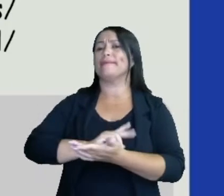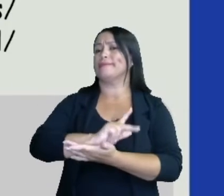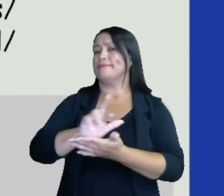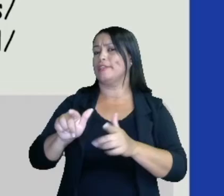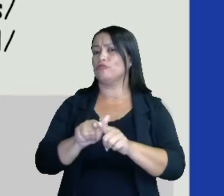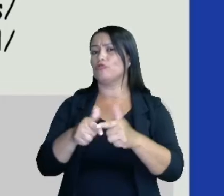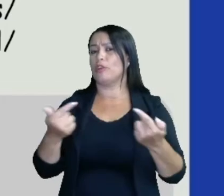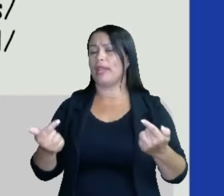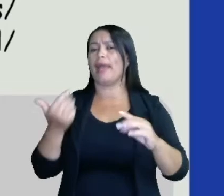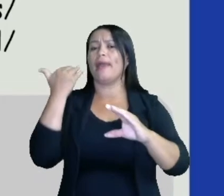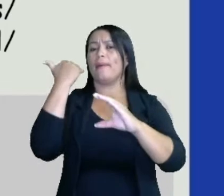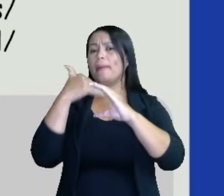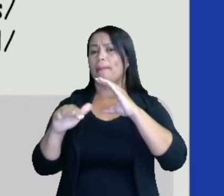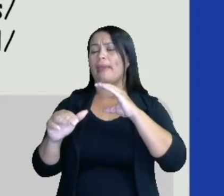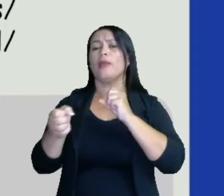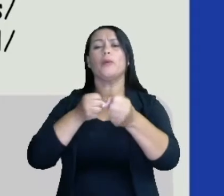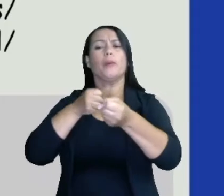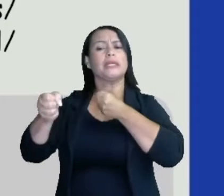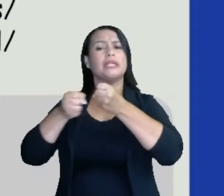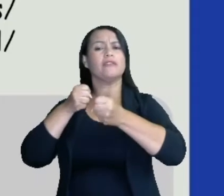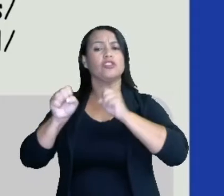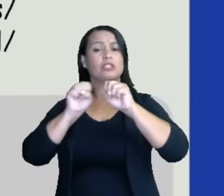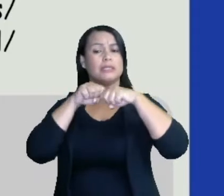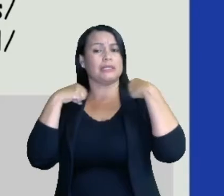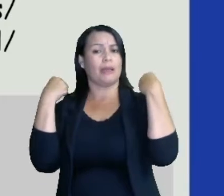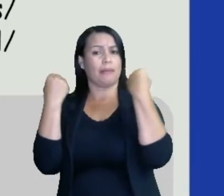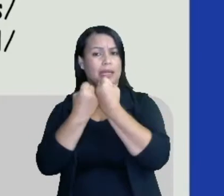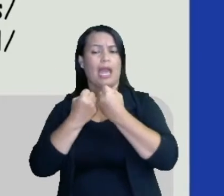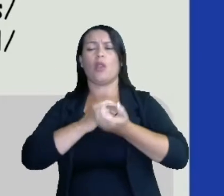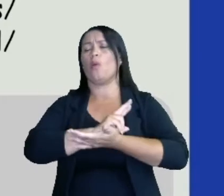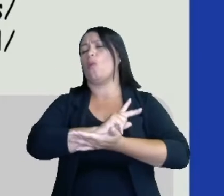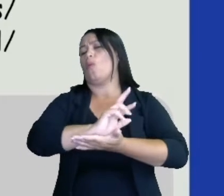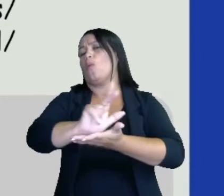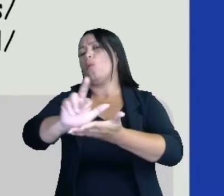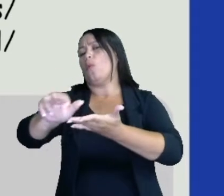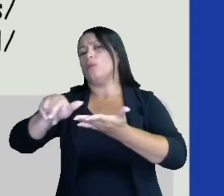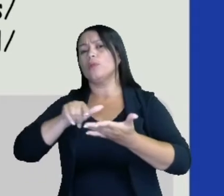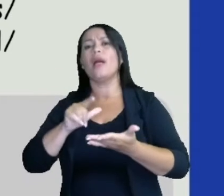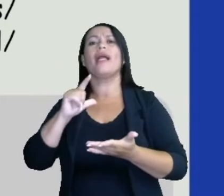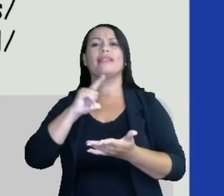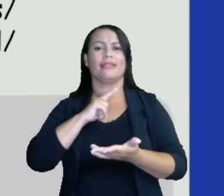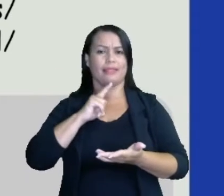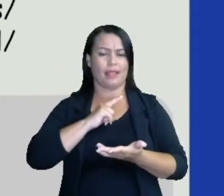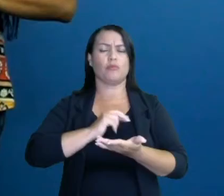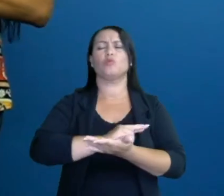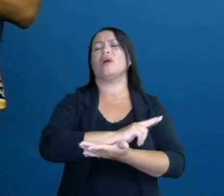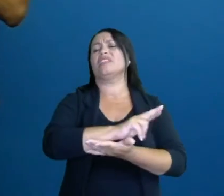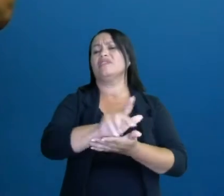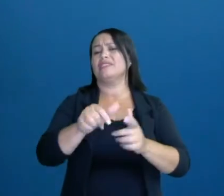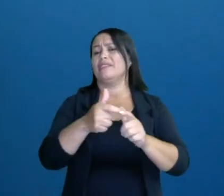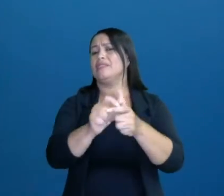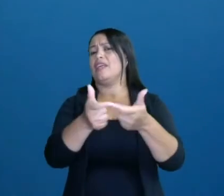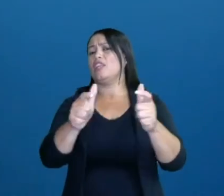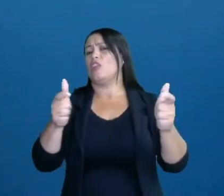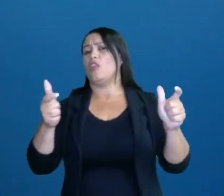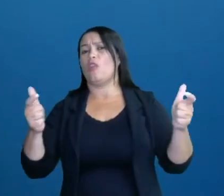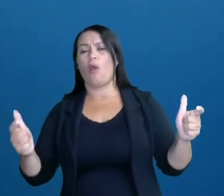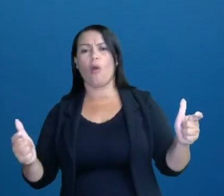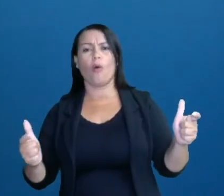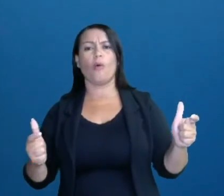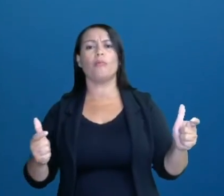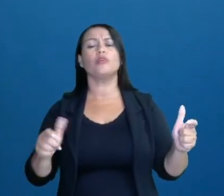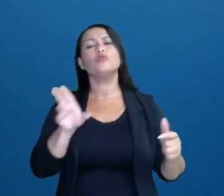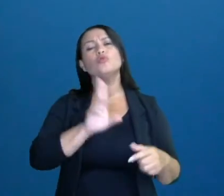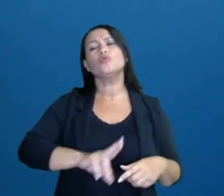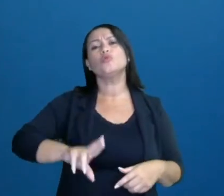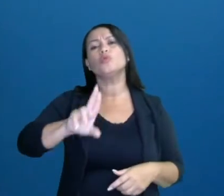e-mail, entrevista, seminário, entre outros. Então, temos uma diversidade aí enorme do